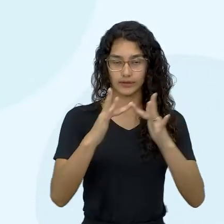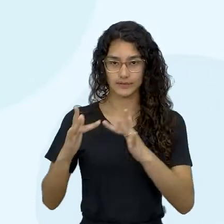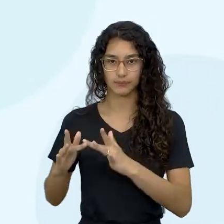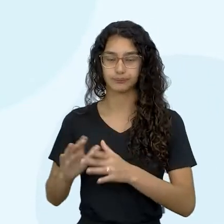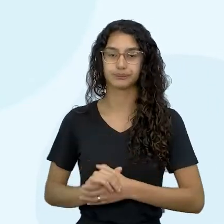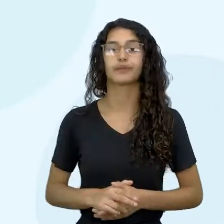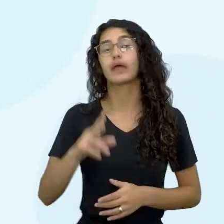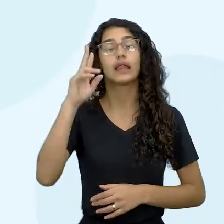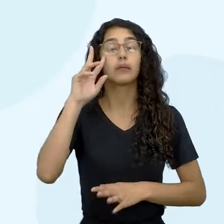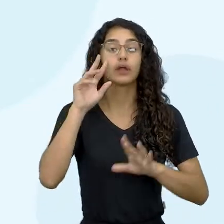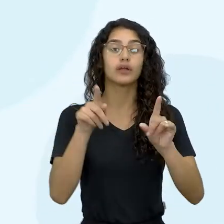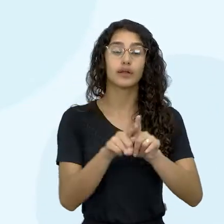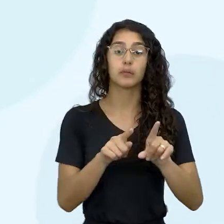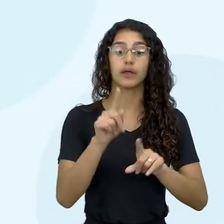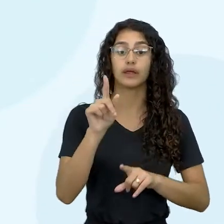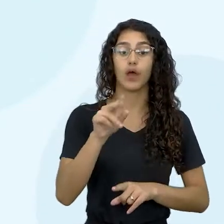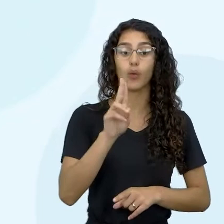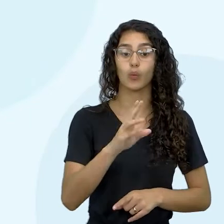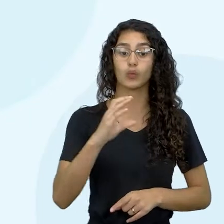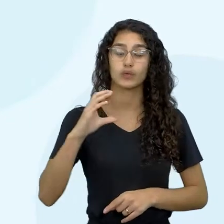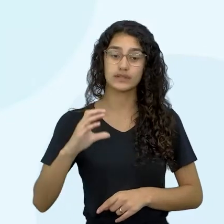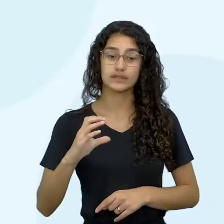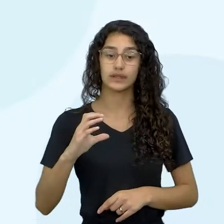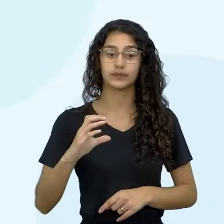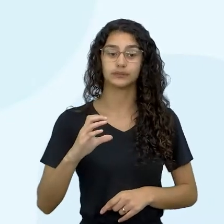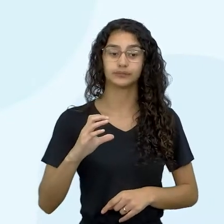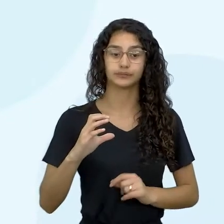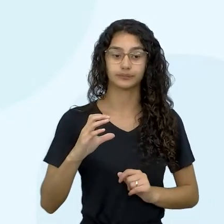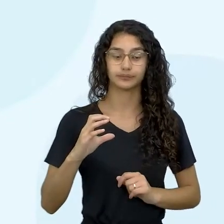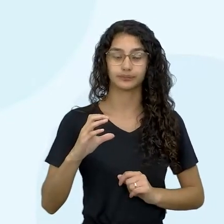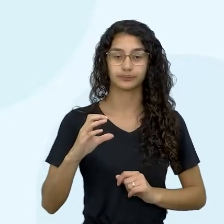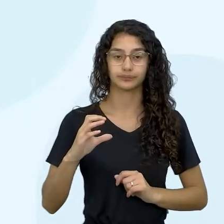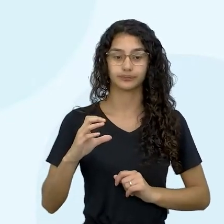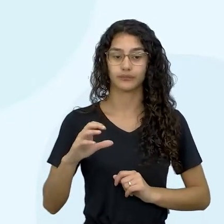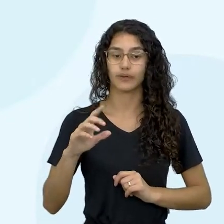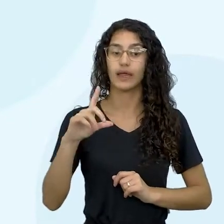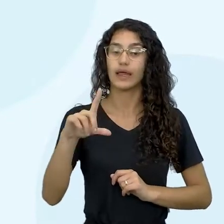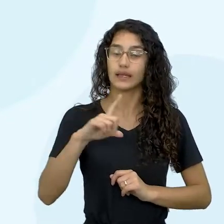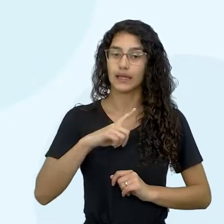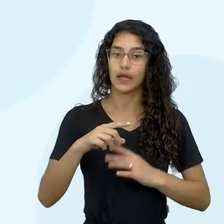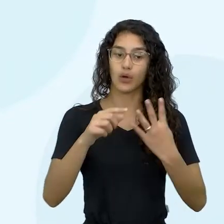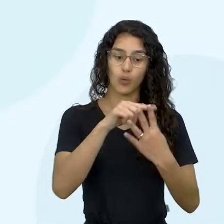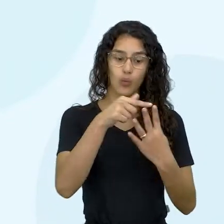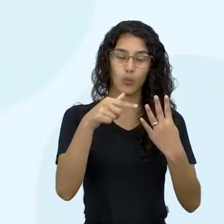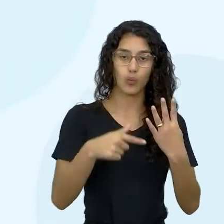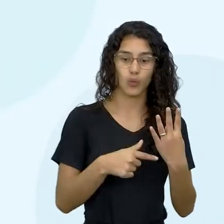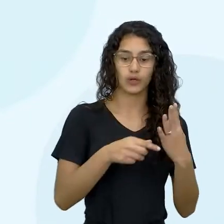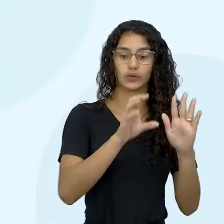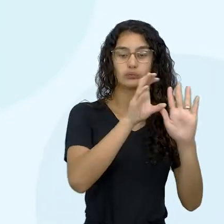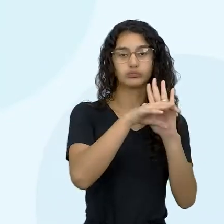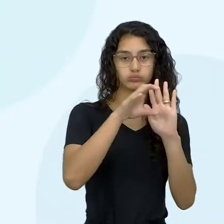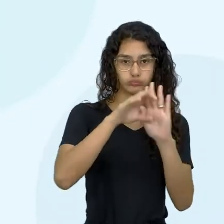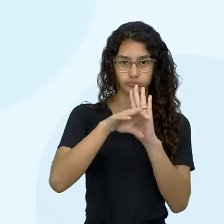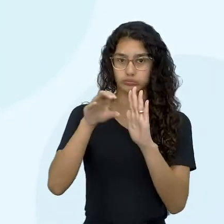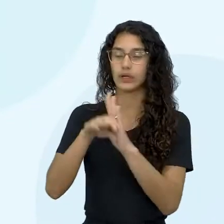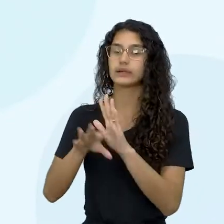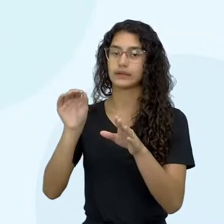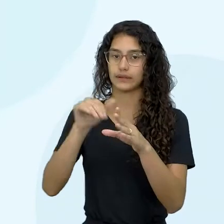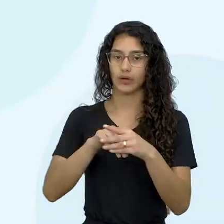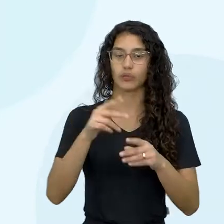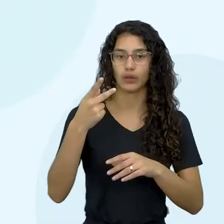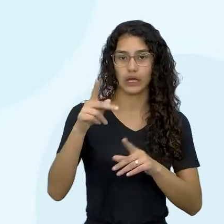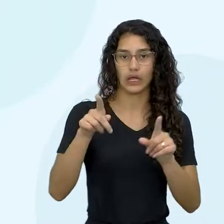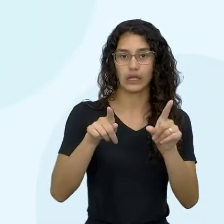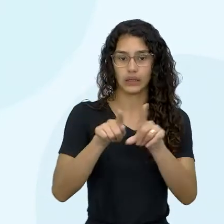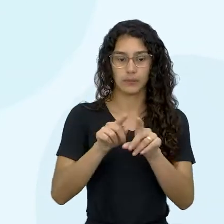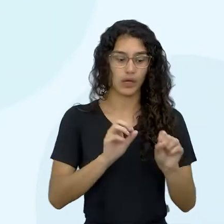conexão. Lembrando aí que essa UC, essa unidade curricular, ela tem 4 componentes aí. Dentro deles